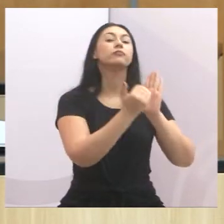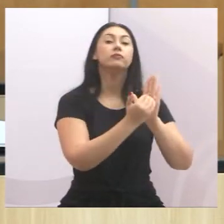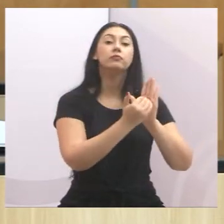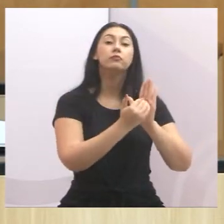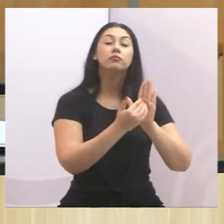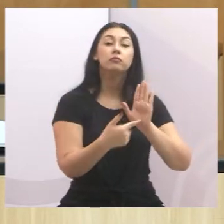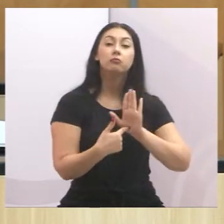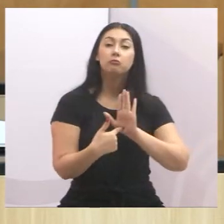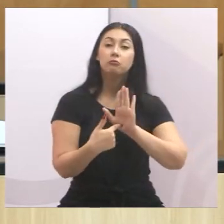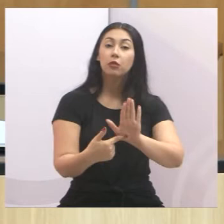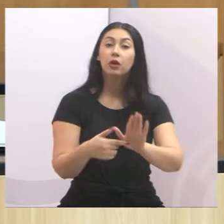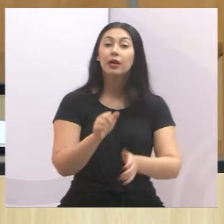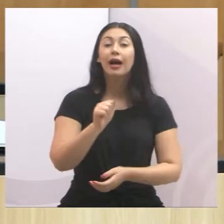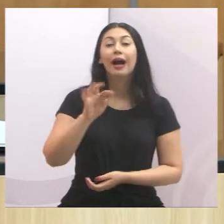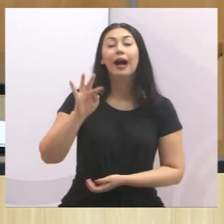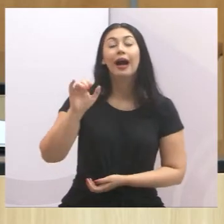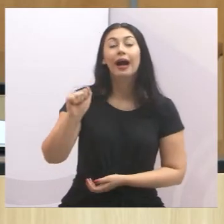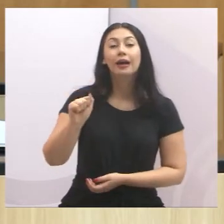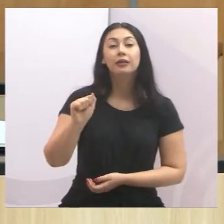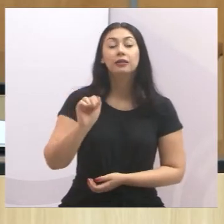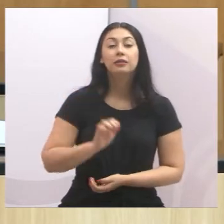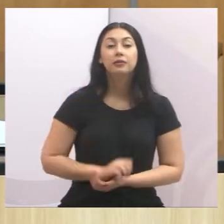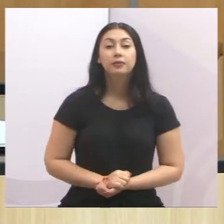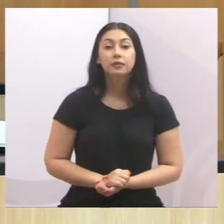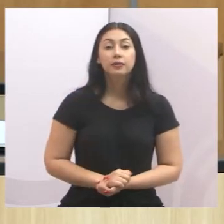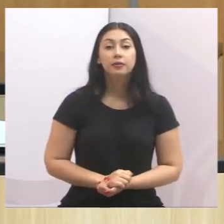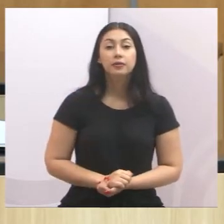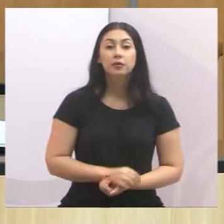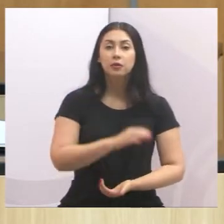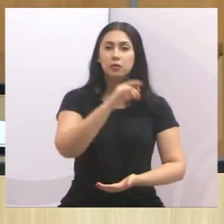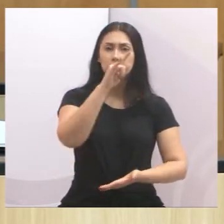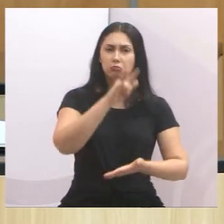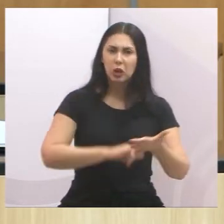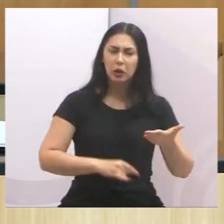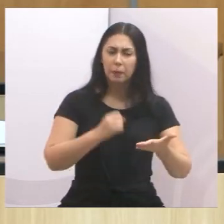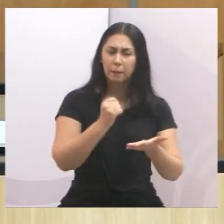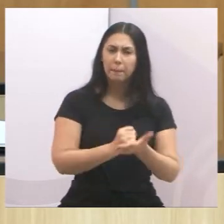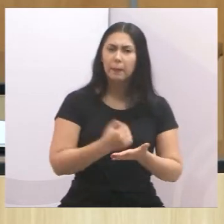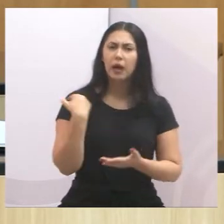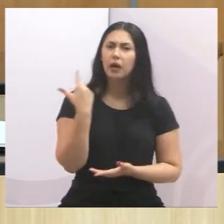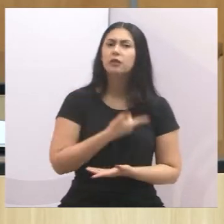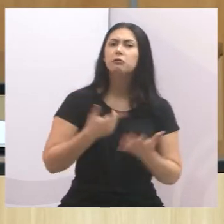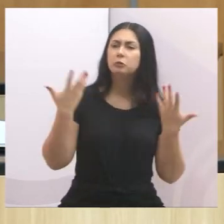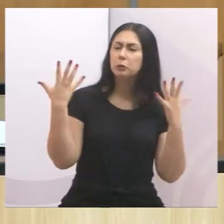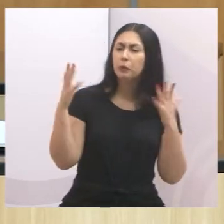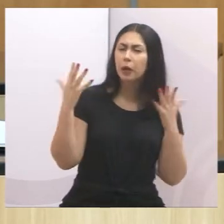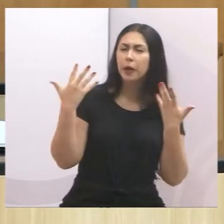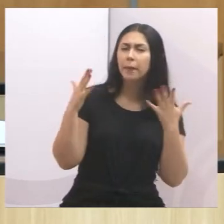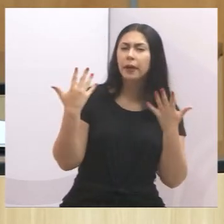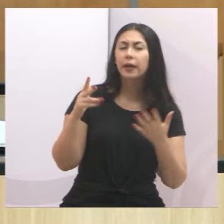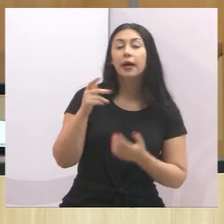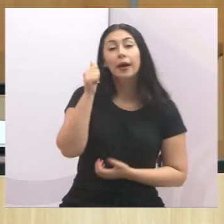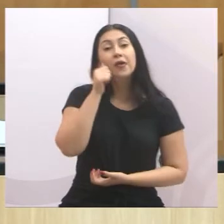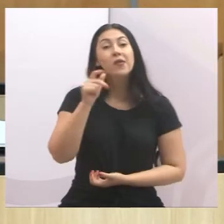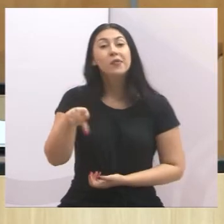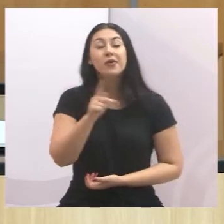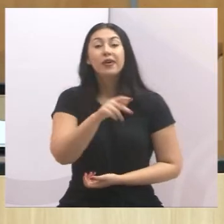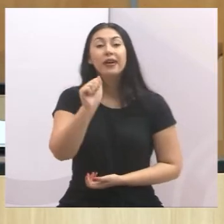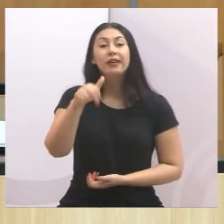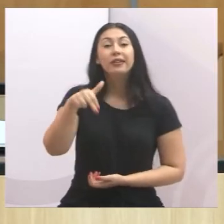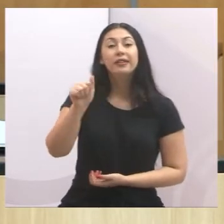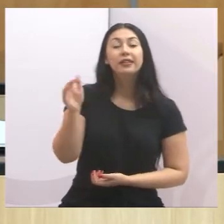constado em ata dos trabalhos desta sessão o registro de nossas congratulações à professora Ana Carolina Moura